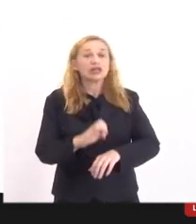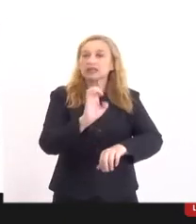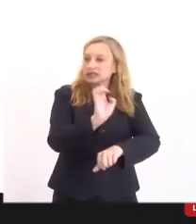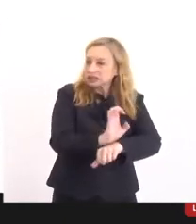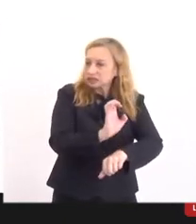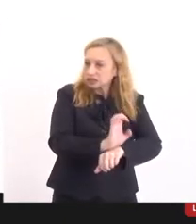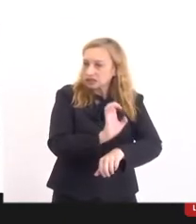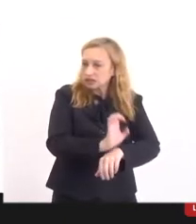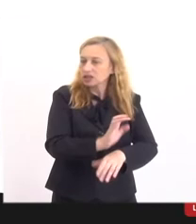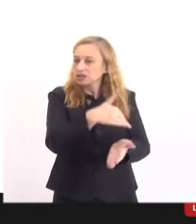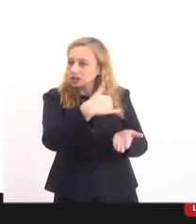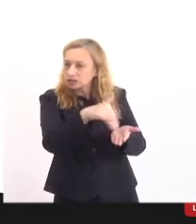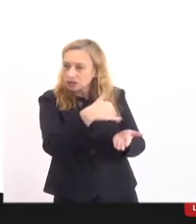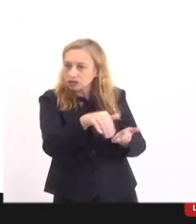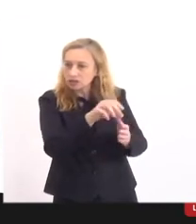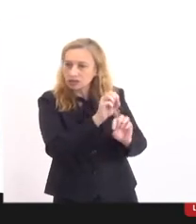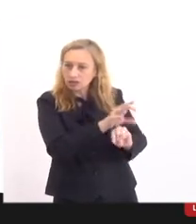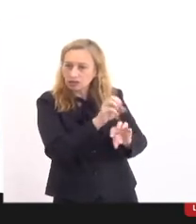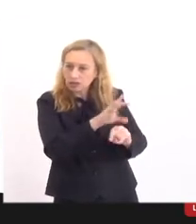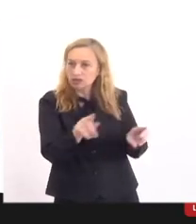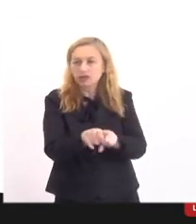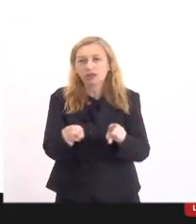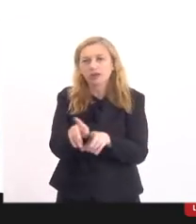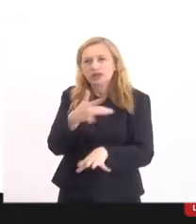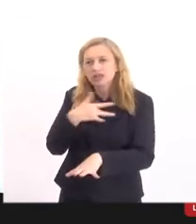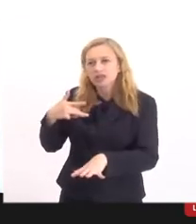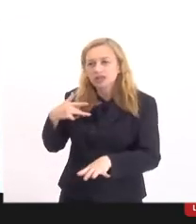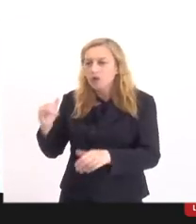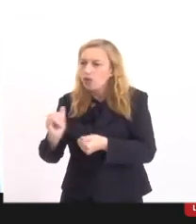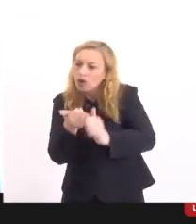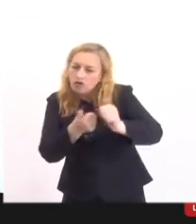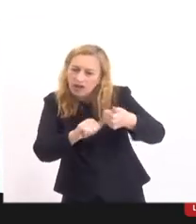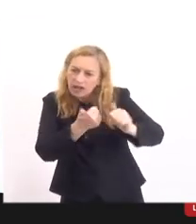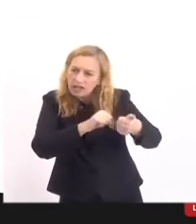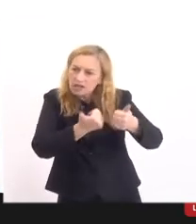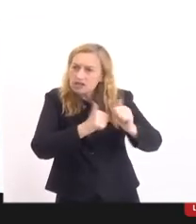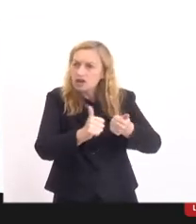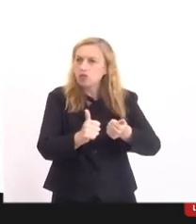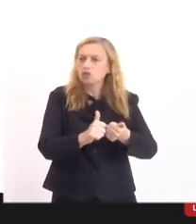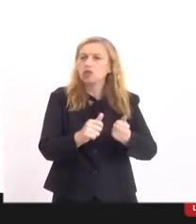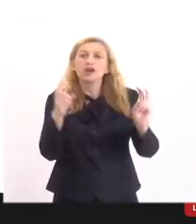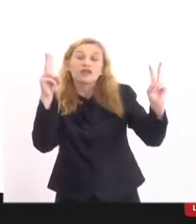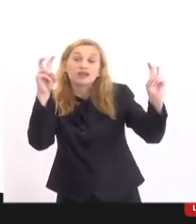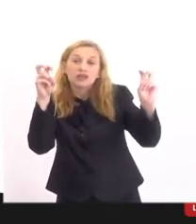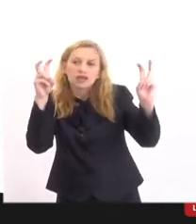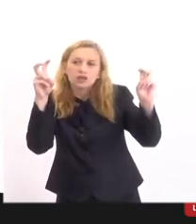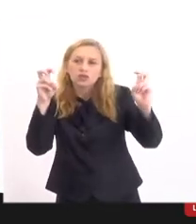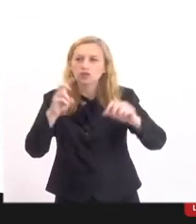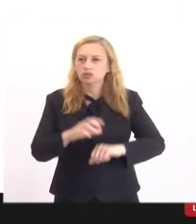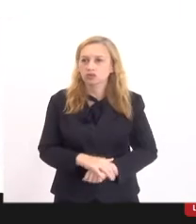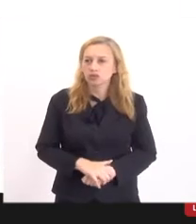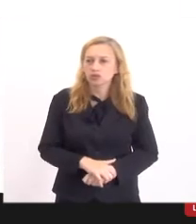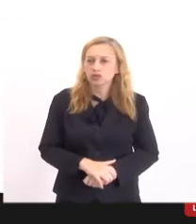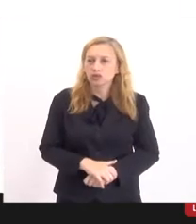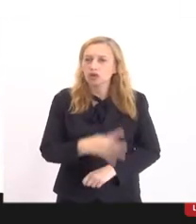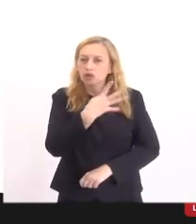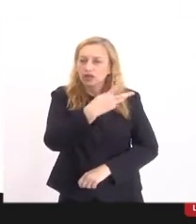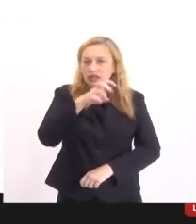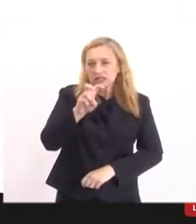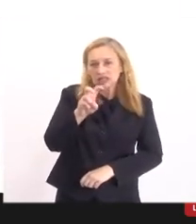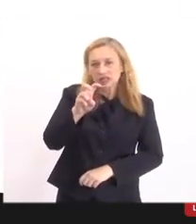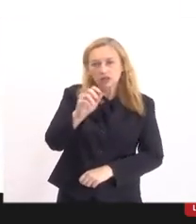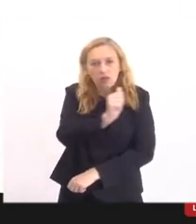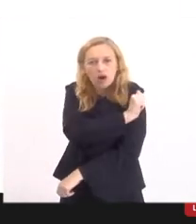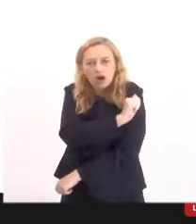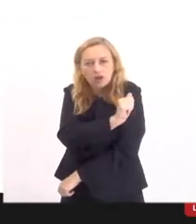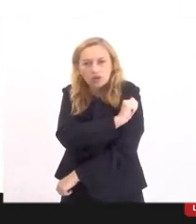para a Secretaria de Estado de Educação, qual é a avaliação dessas secretarias com relação a essa questão. Turmas com 45 alunos é